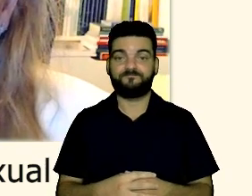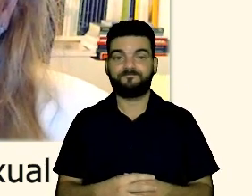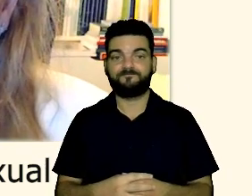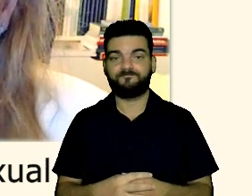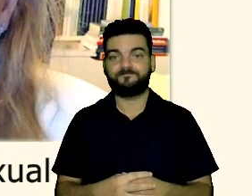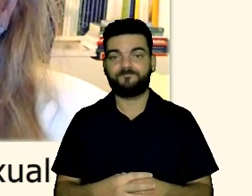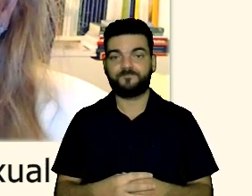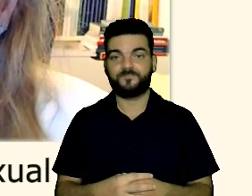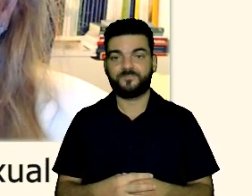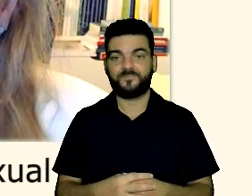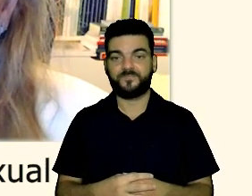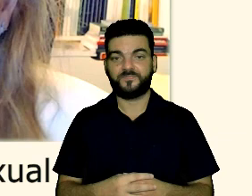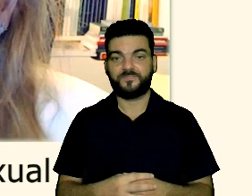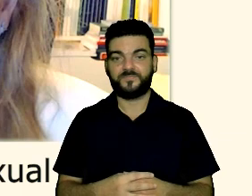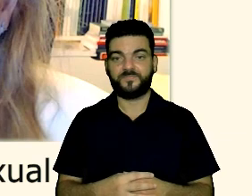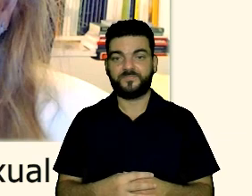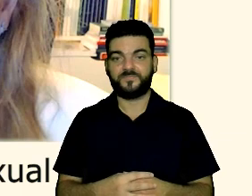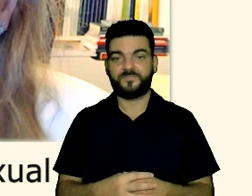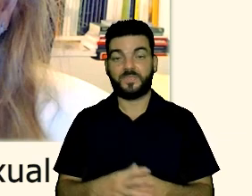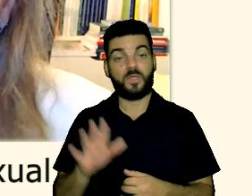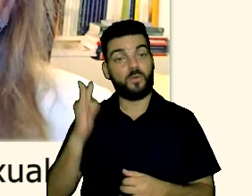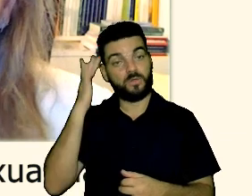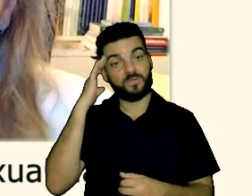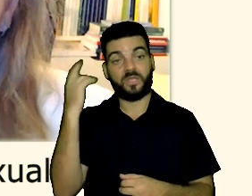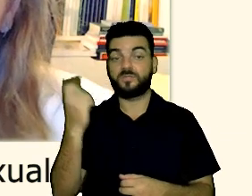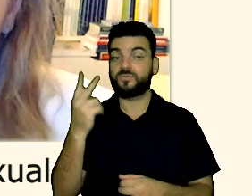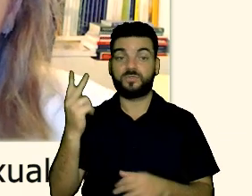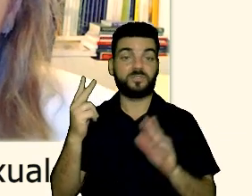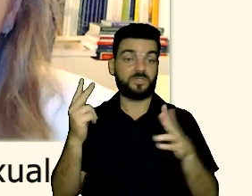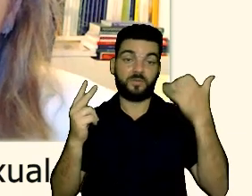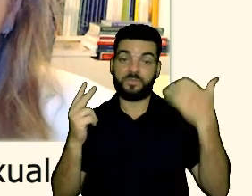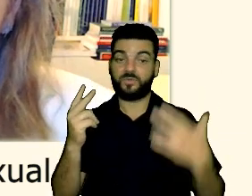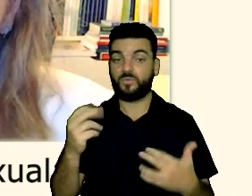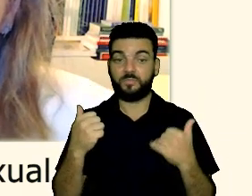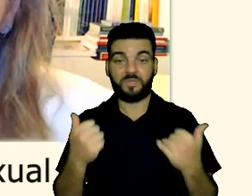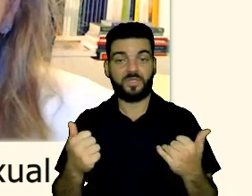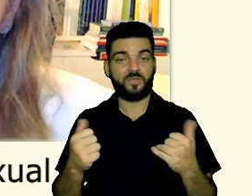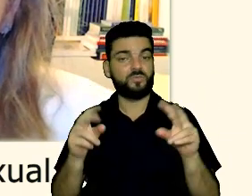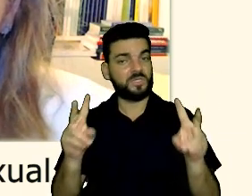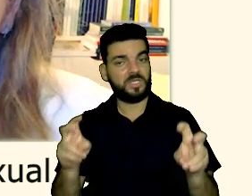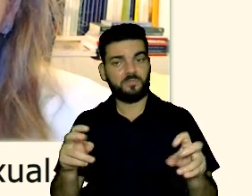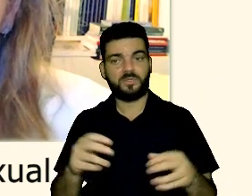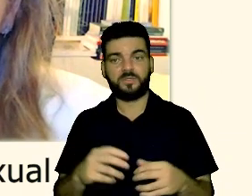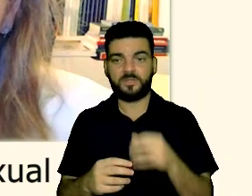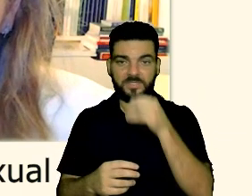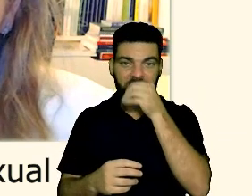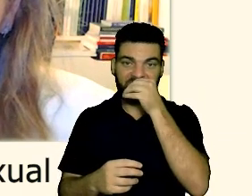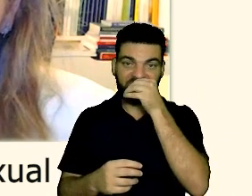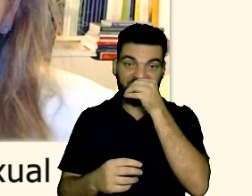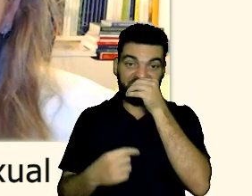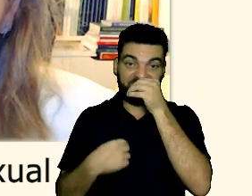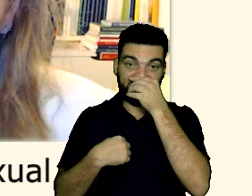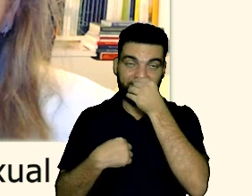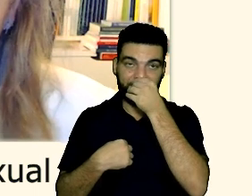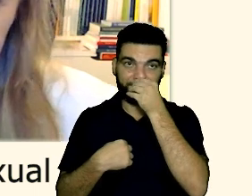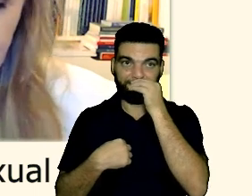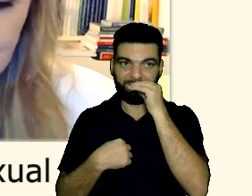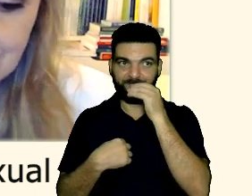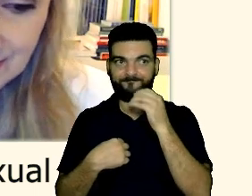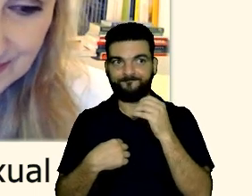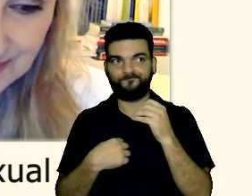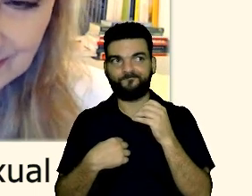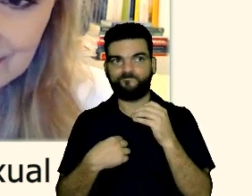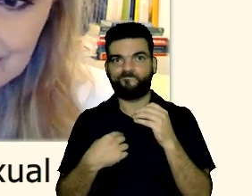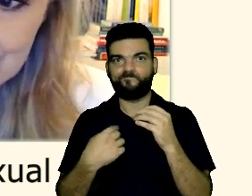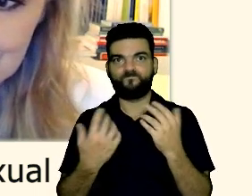Desculpa, tive um probleminha aqui de uma queda de internet, mas voltou. Acredito que a doutora Luciana e a doutora Jussara